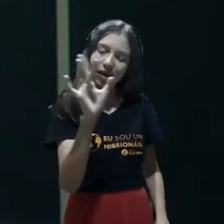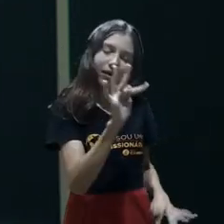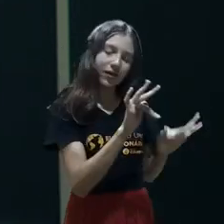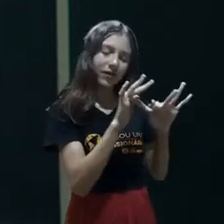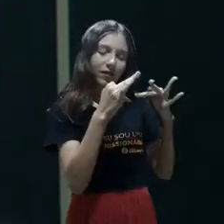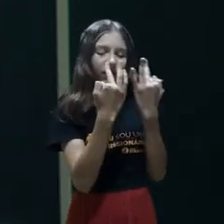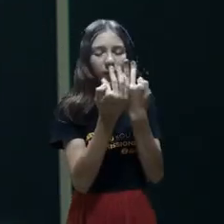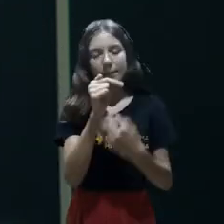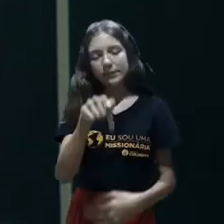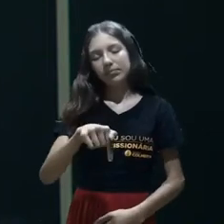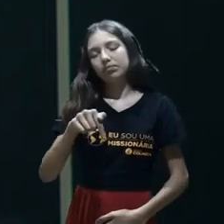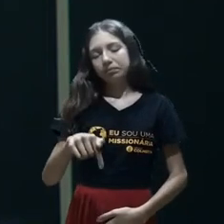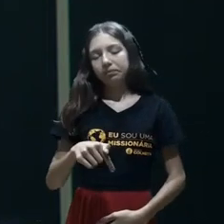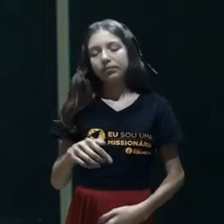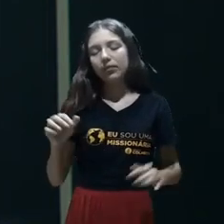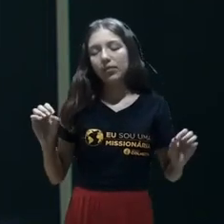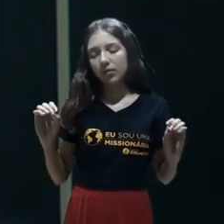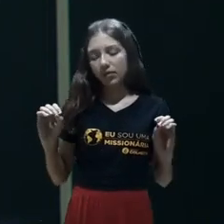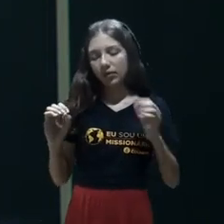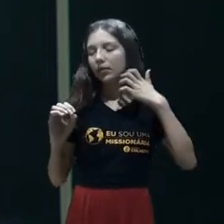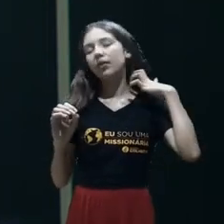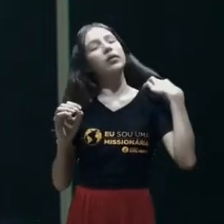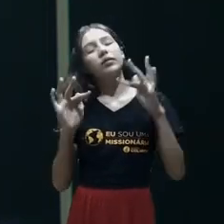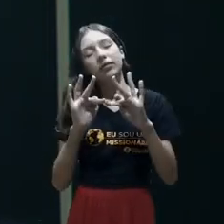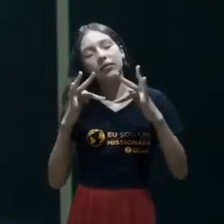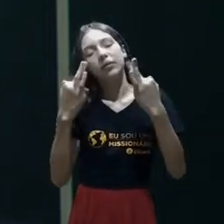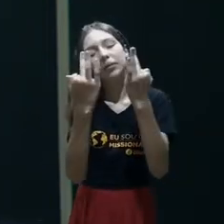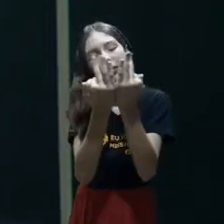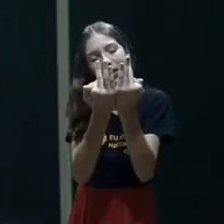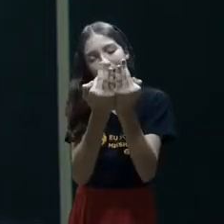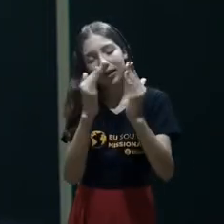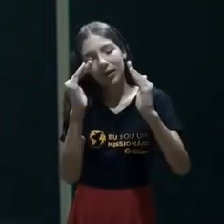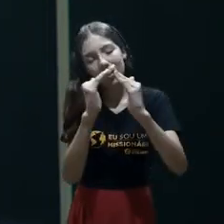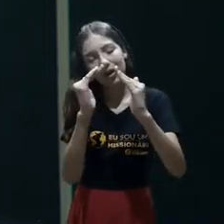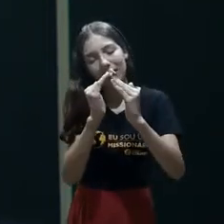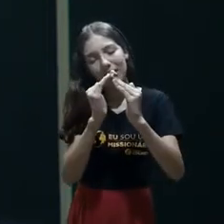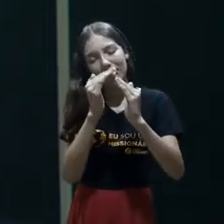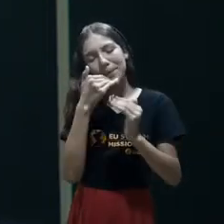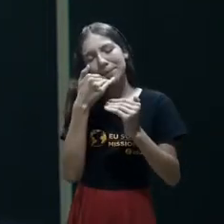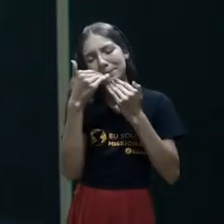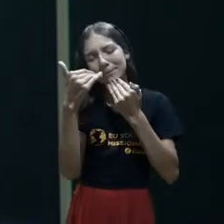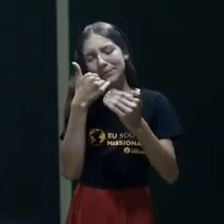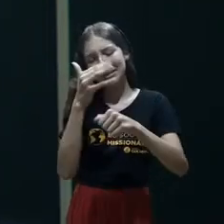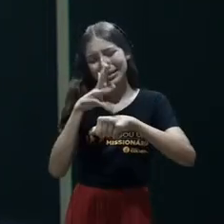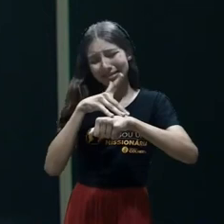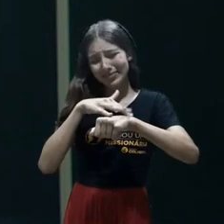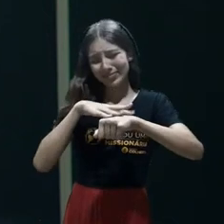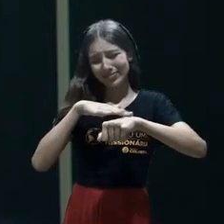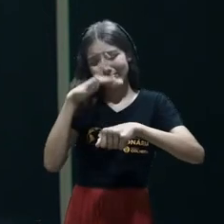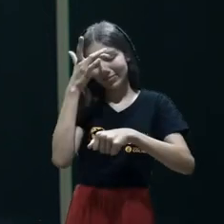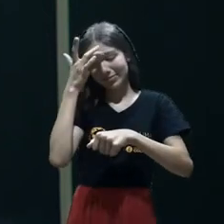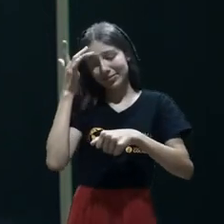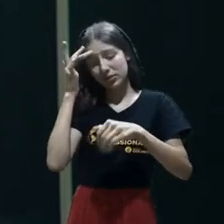casa, nossos pedidos, ó Pai, que o Senhor é conhecedor. Pessoas da nossa família que estão em